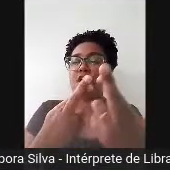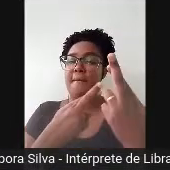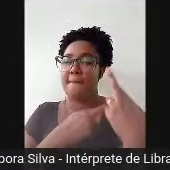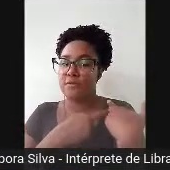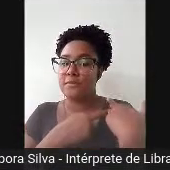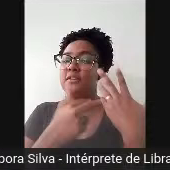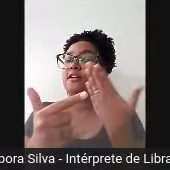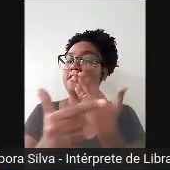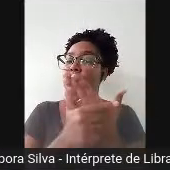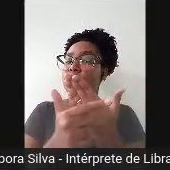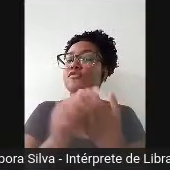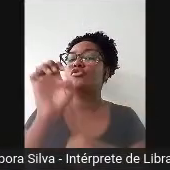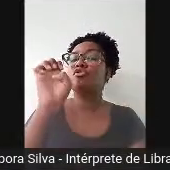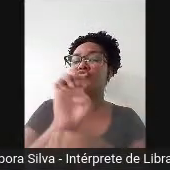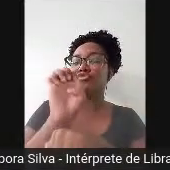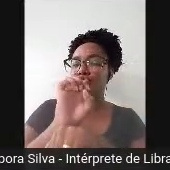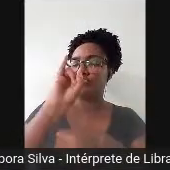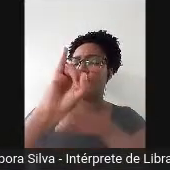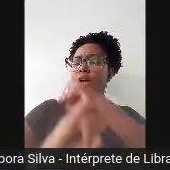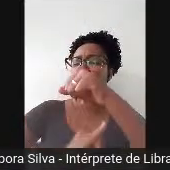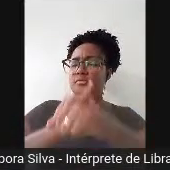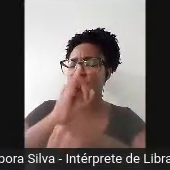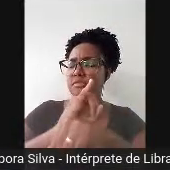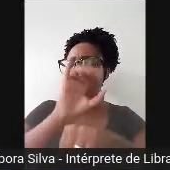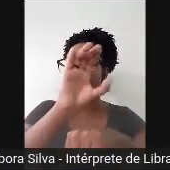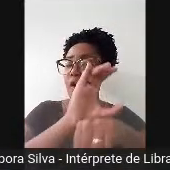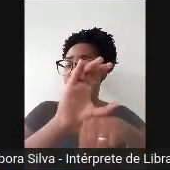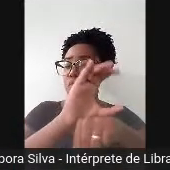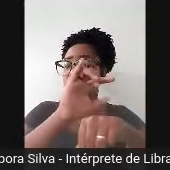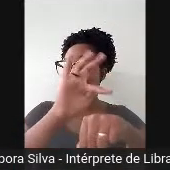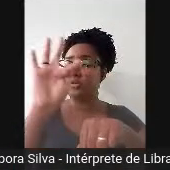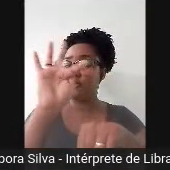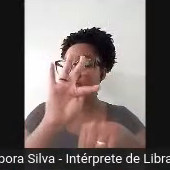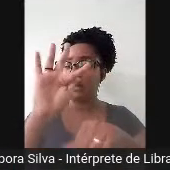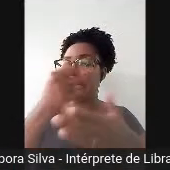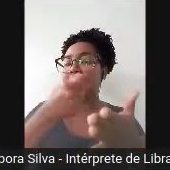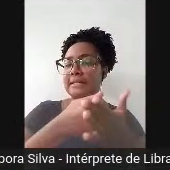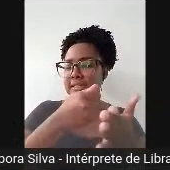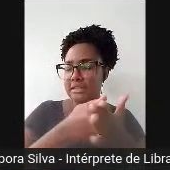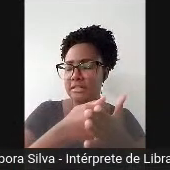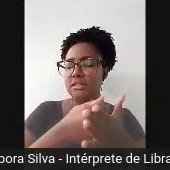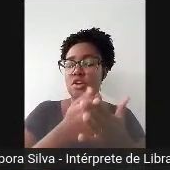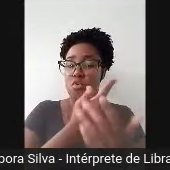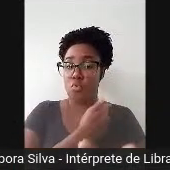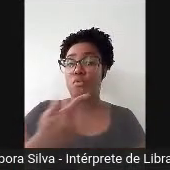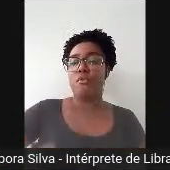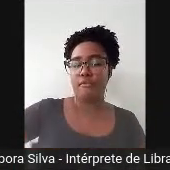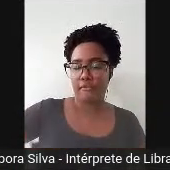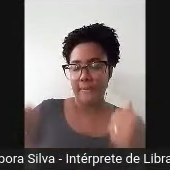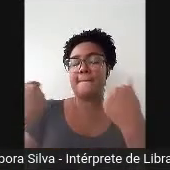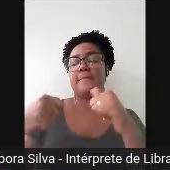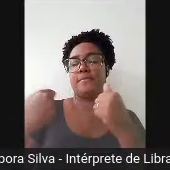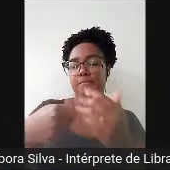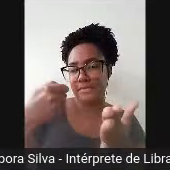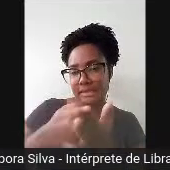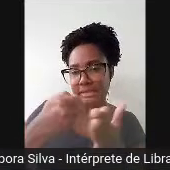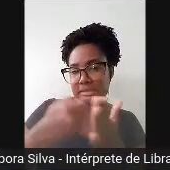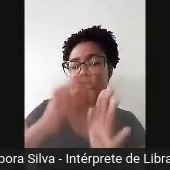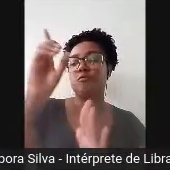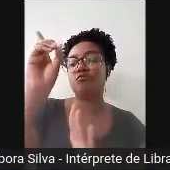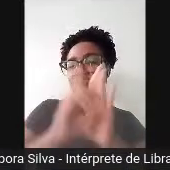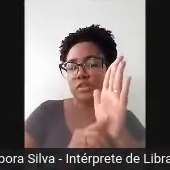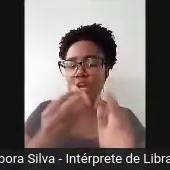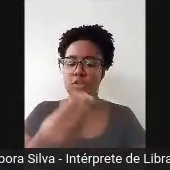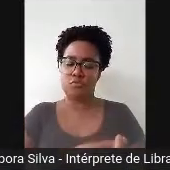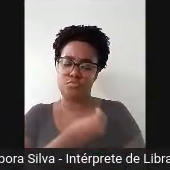internacional que está na nossa Constituição e qualquer governo que não está cumprindo isso está violando esse direito, que é um direito à vida